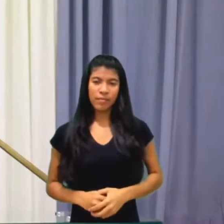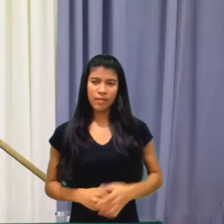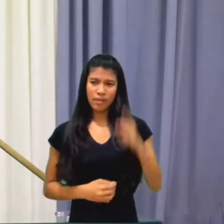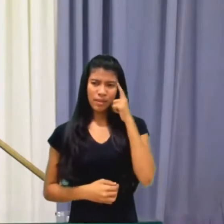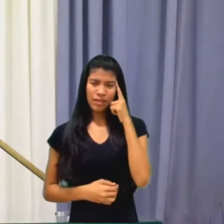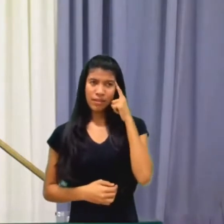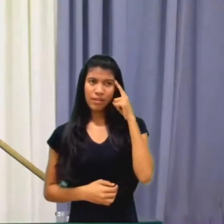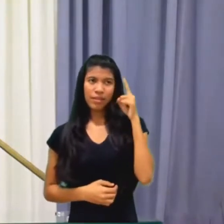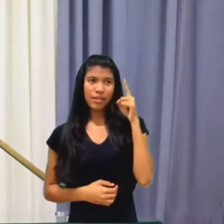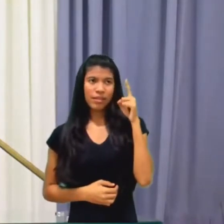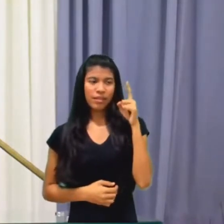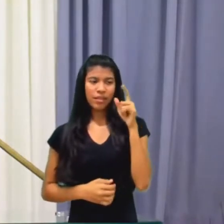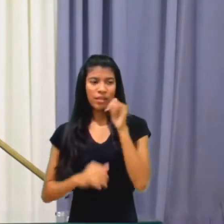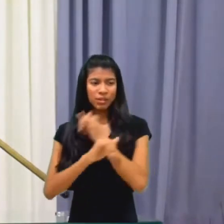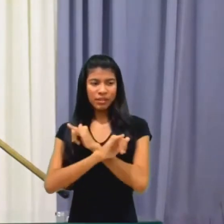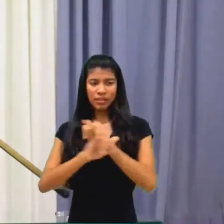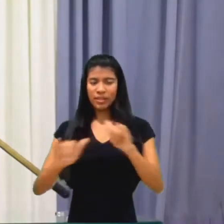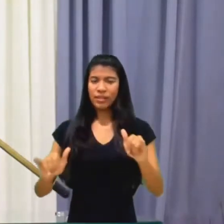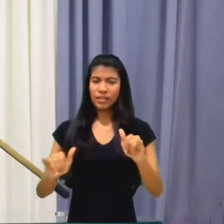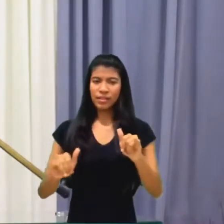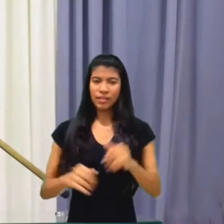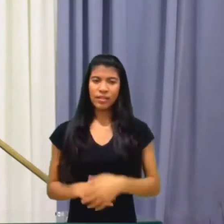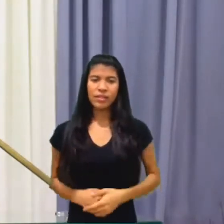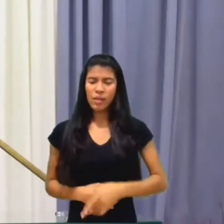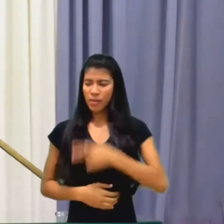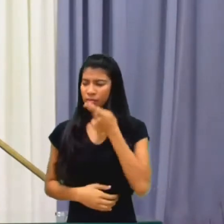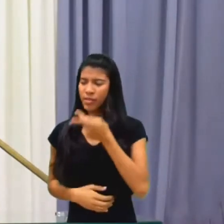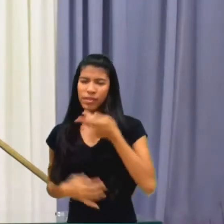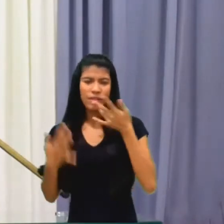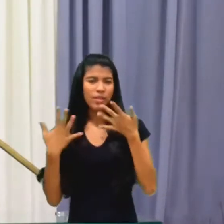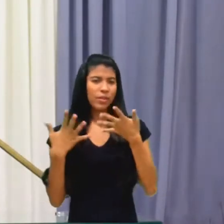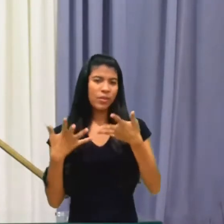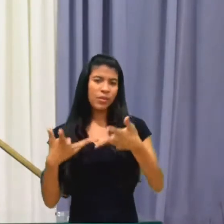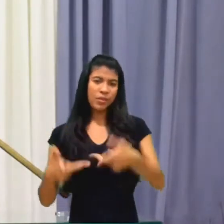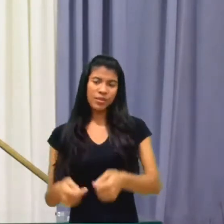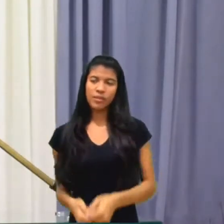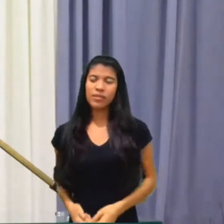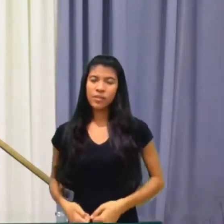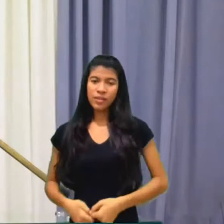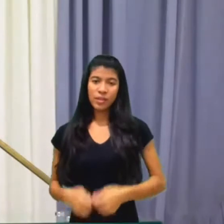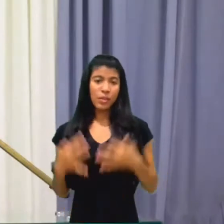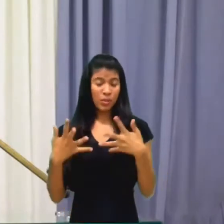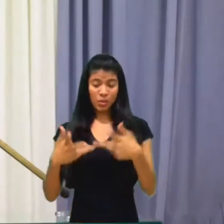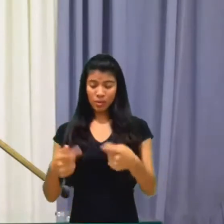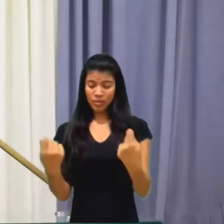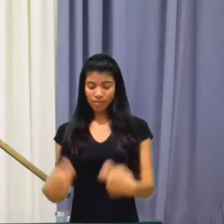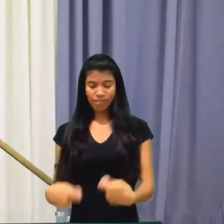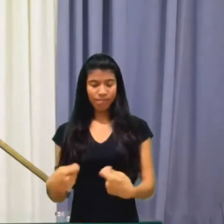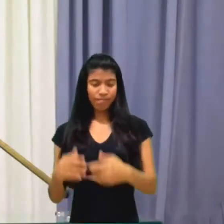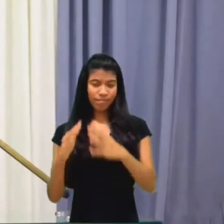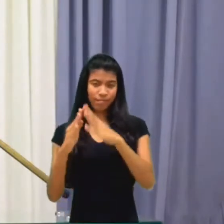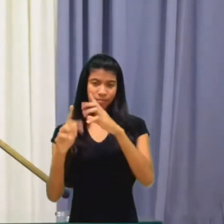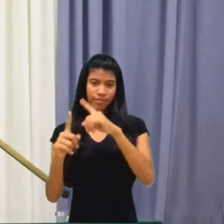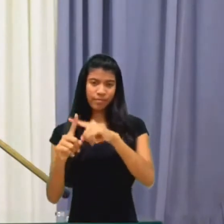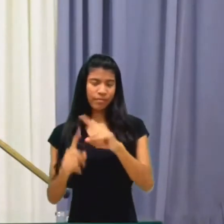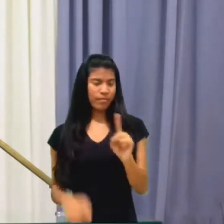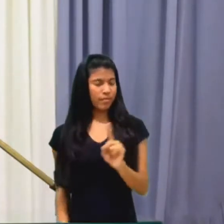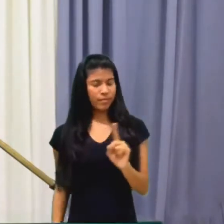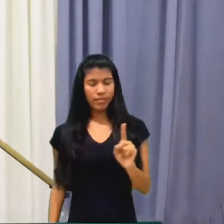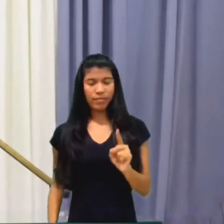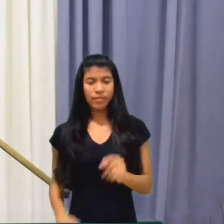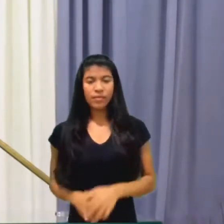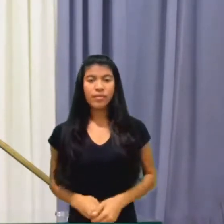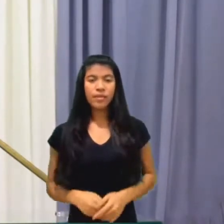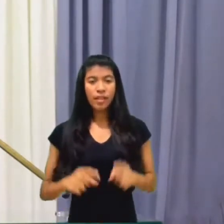dizer aqui ou falar, transmitir a todos todas as necessidades da igreja. Não, mas eu